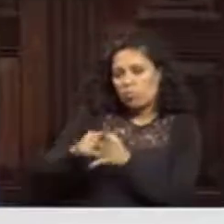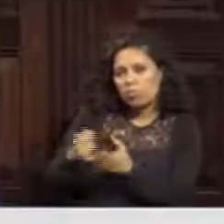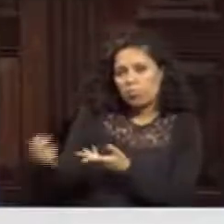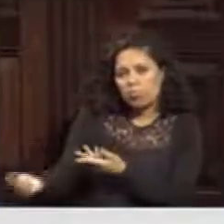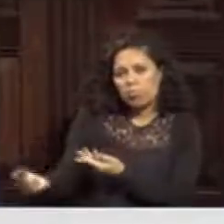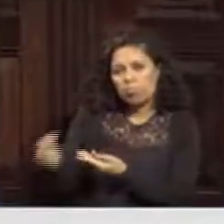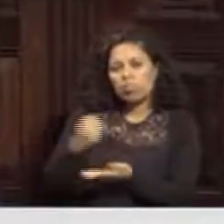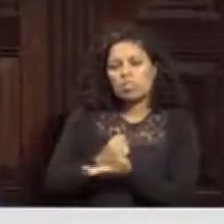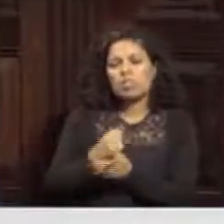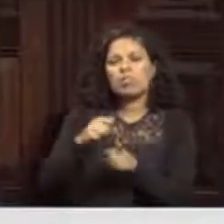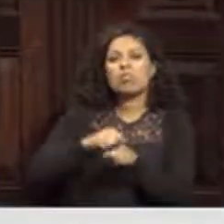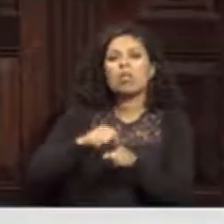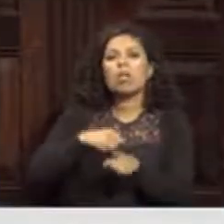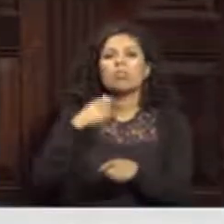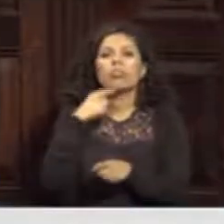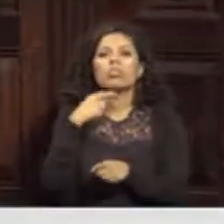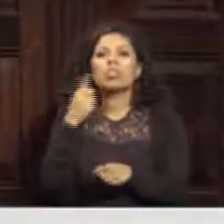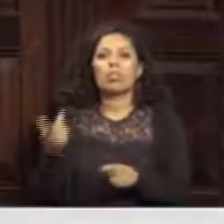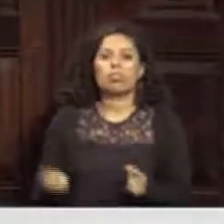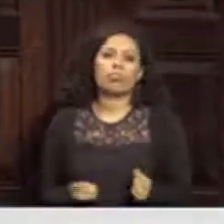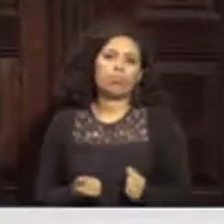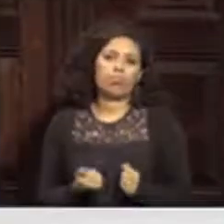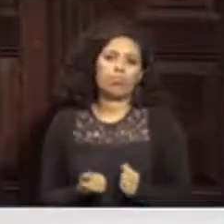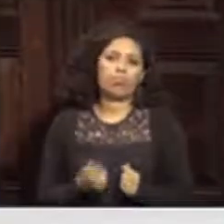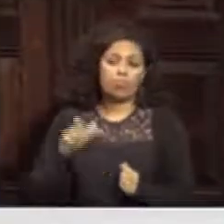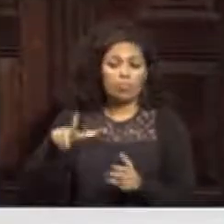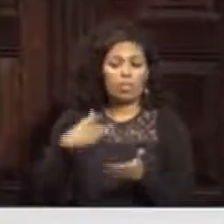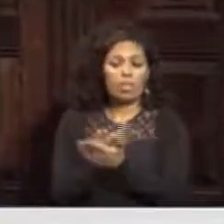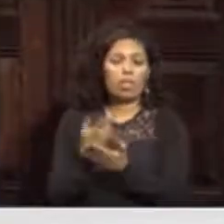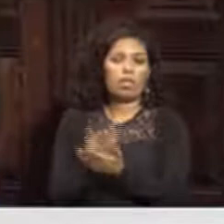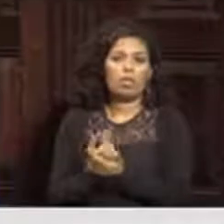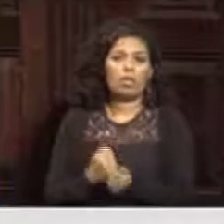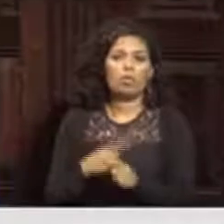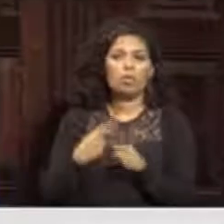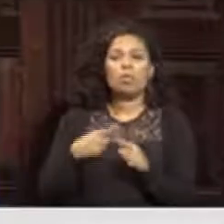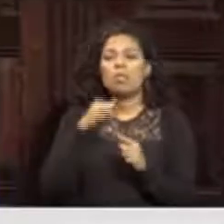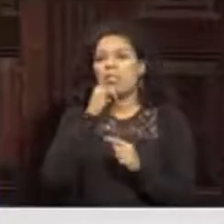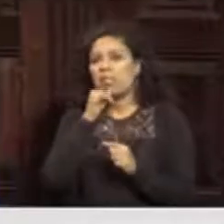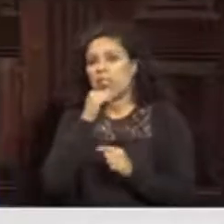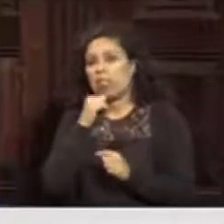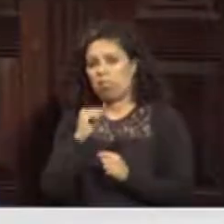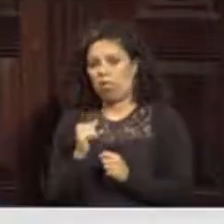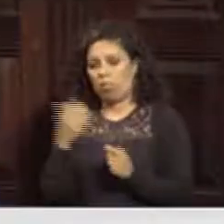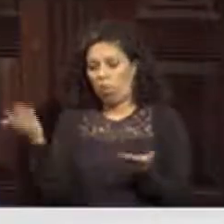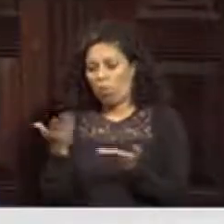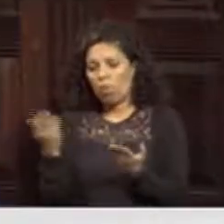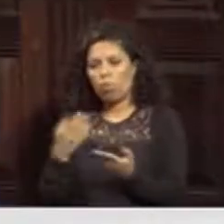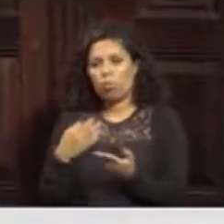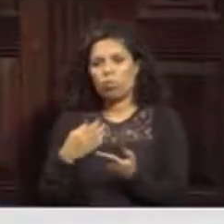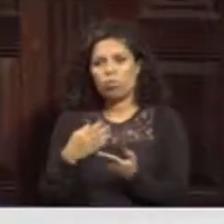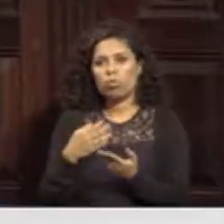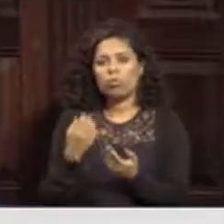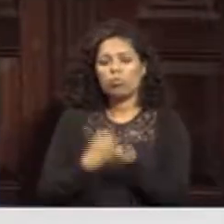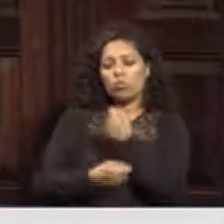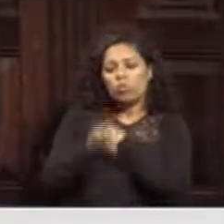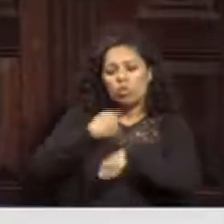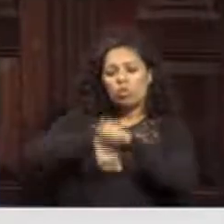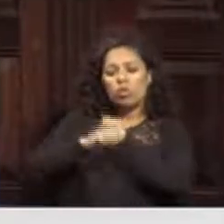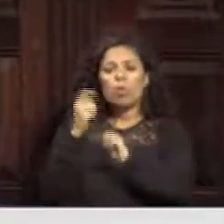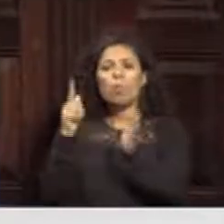estava aproximadamente a $110 e a economia do nosso